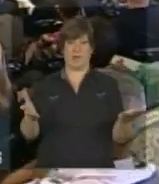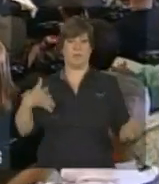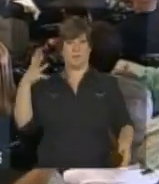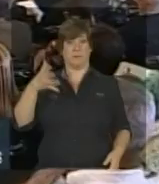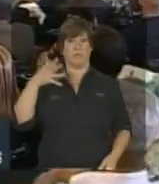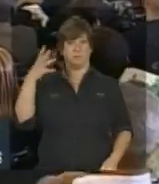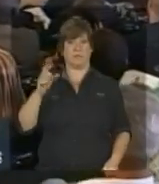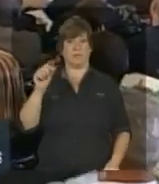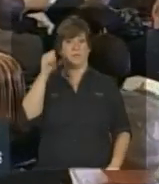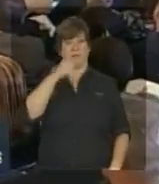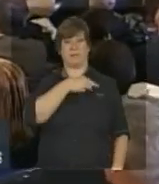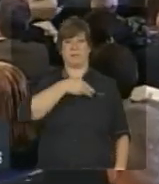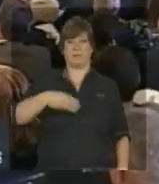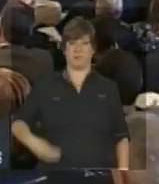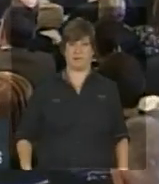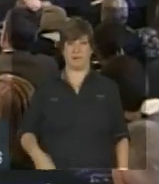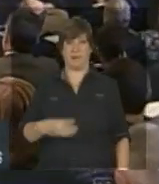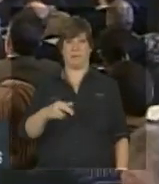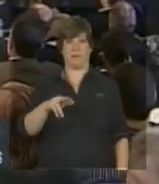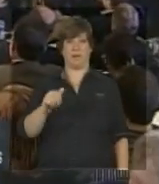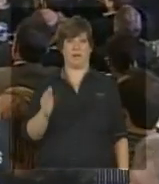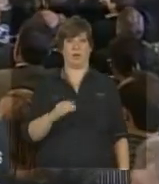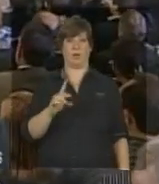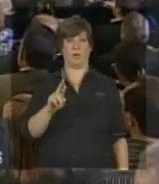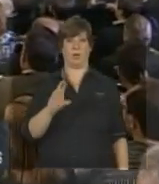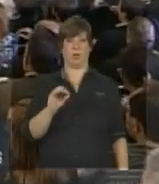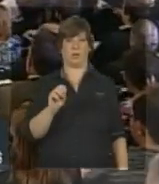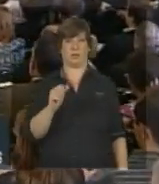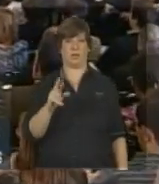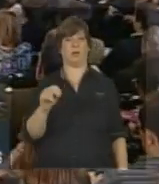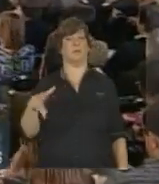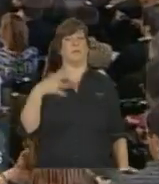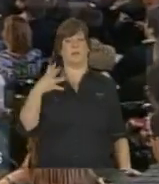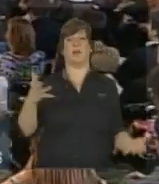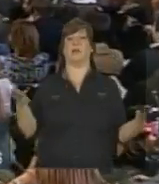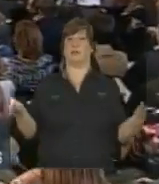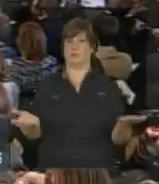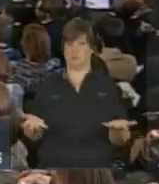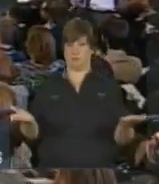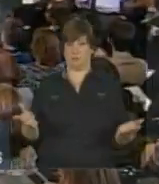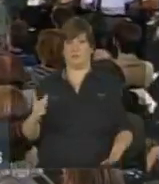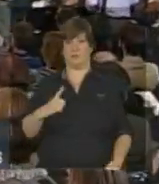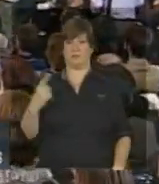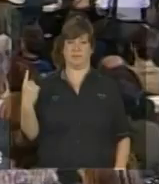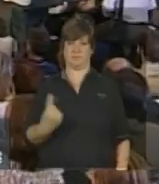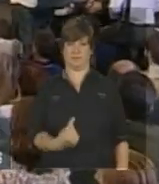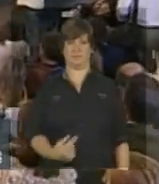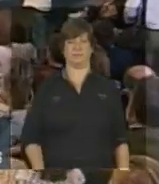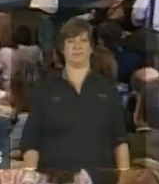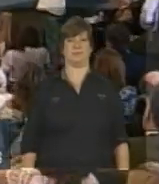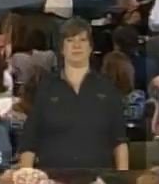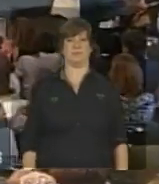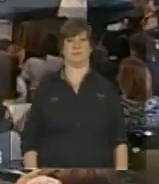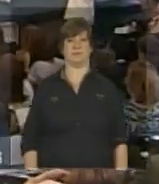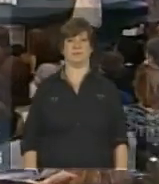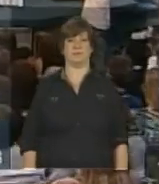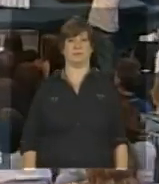o pronunciamento da ministra de Estado, chefe da Secretaria de Direitos Humanos da Presidência da República, senhora Maria do Rosário.